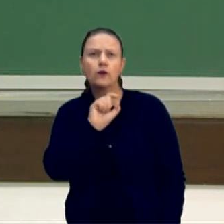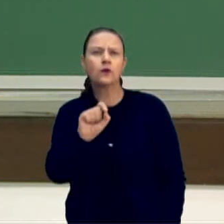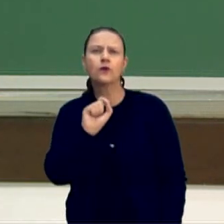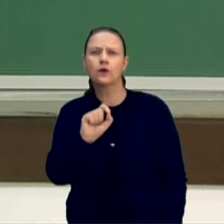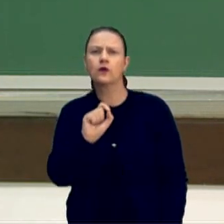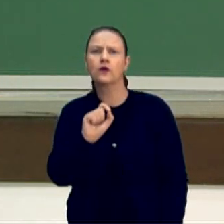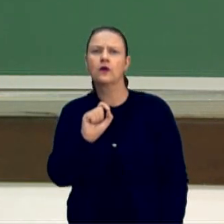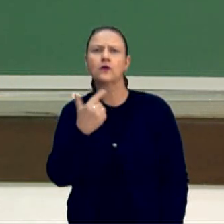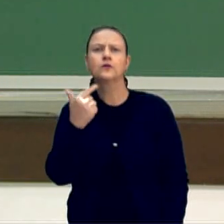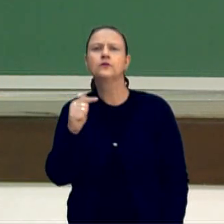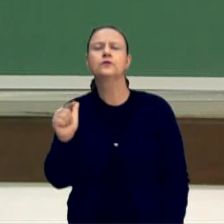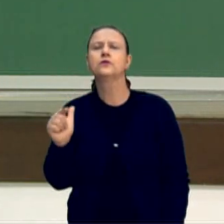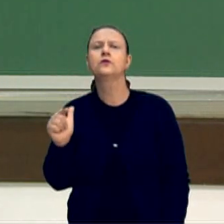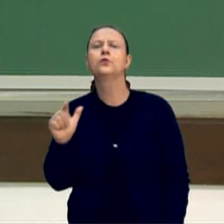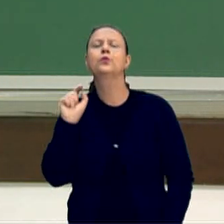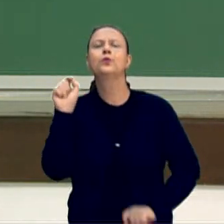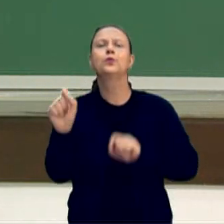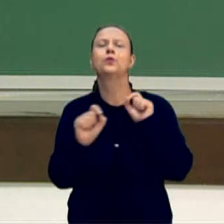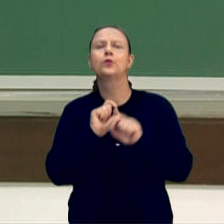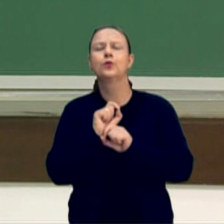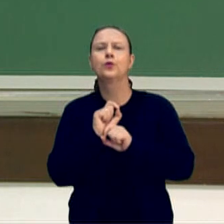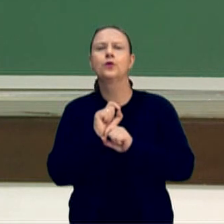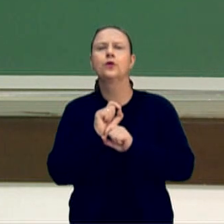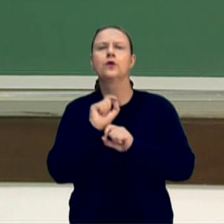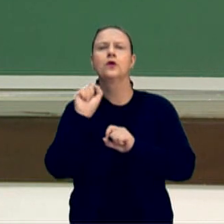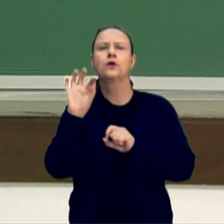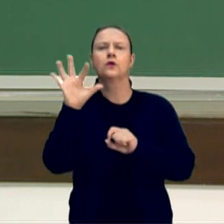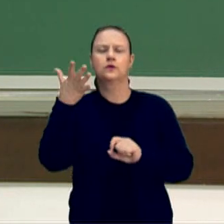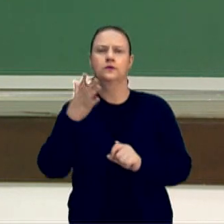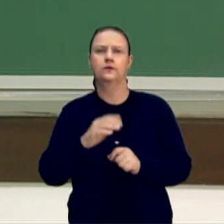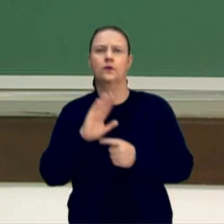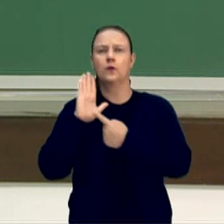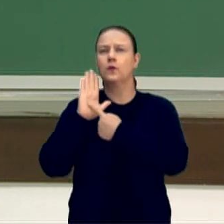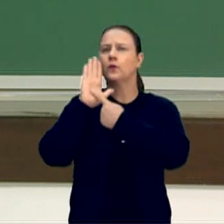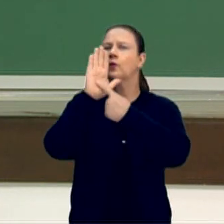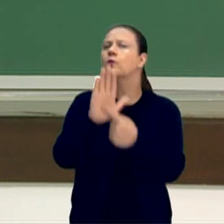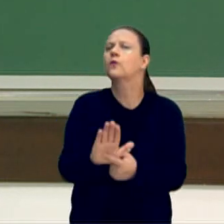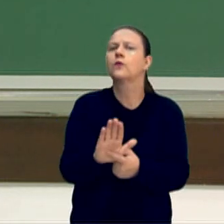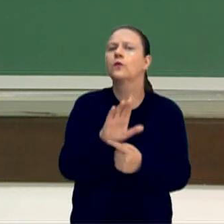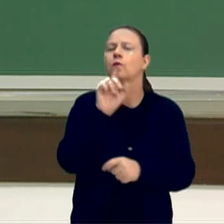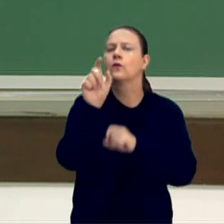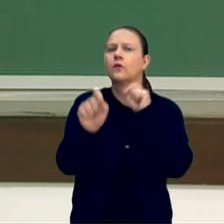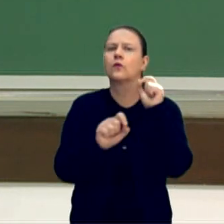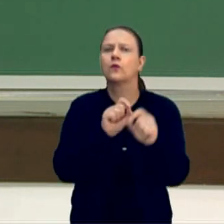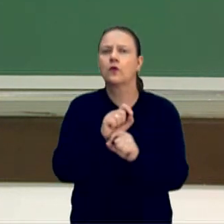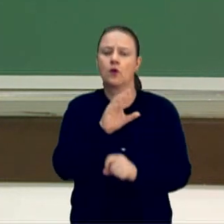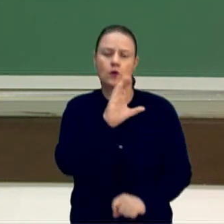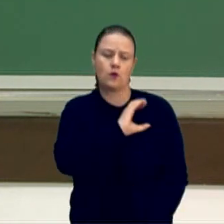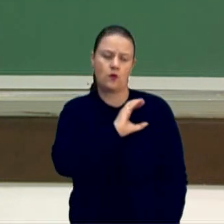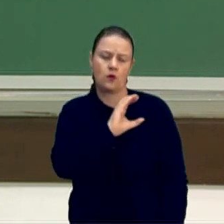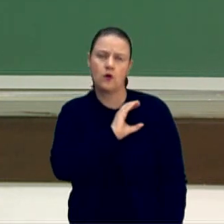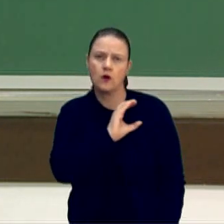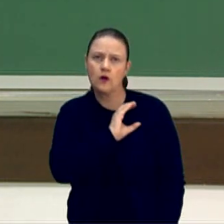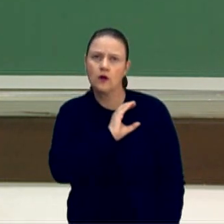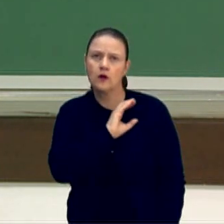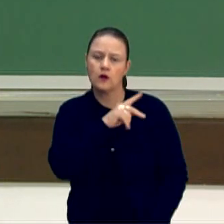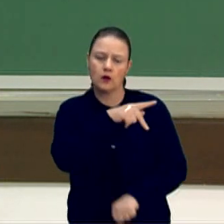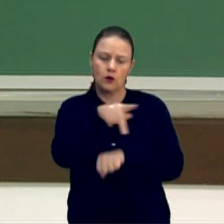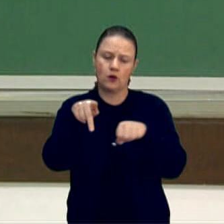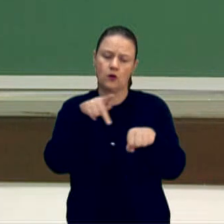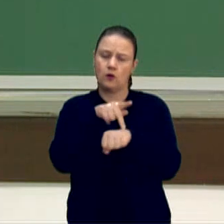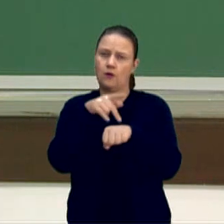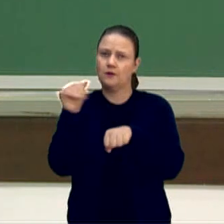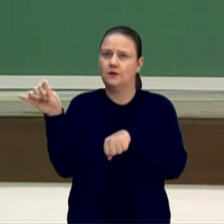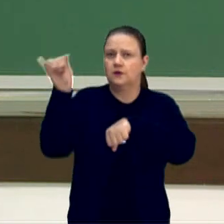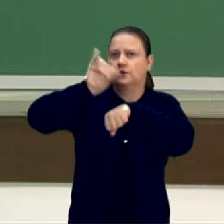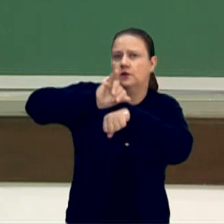existe uma inversão da pirâmide, apenas mostrando que o Canadá é tido como um país central, um